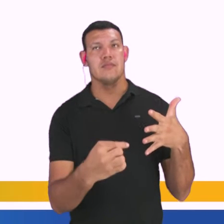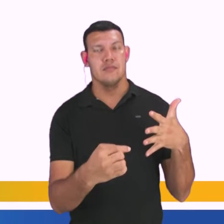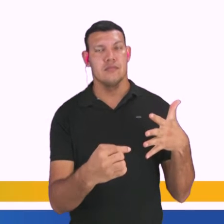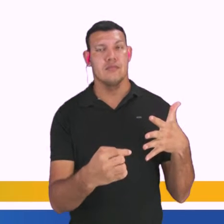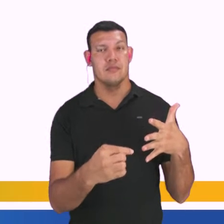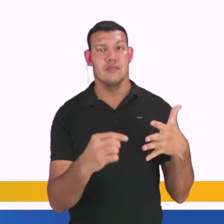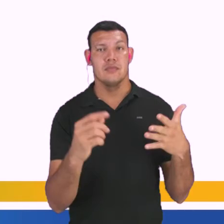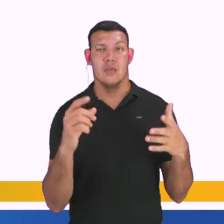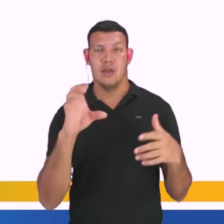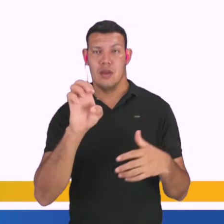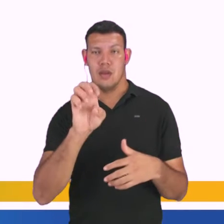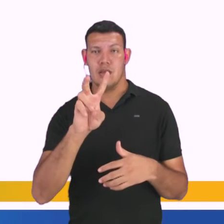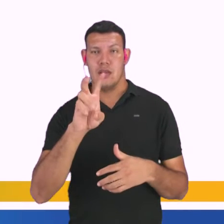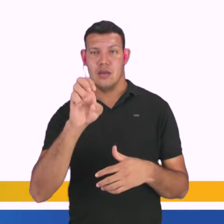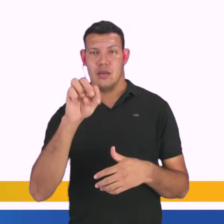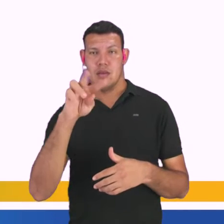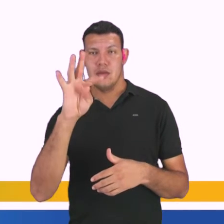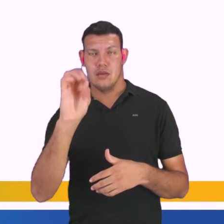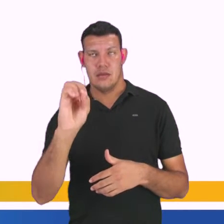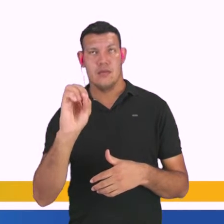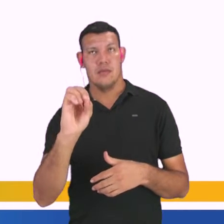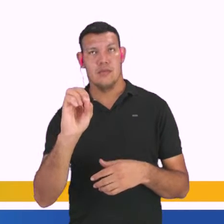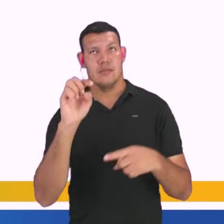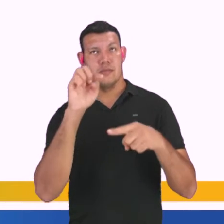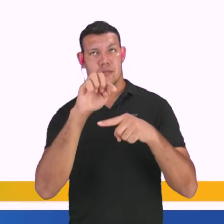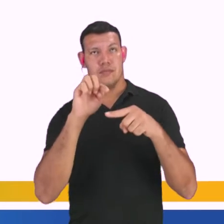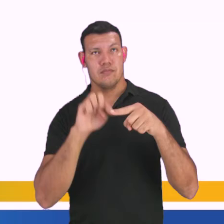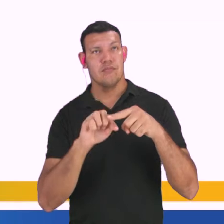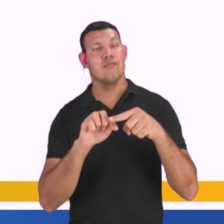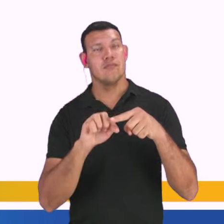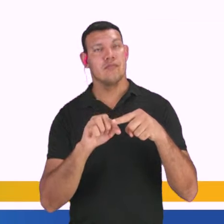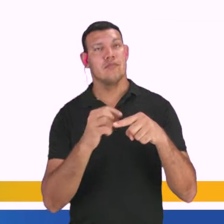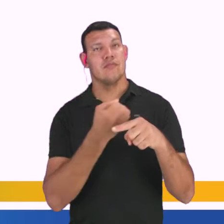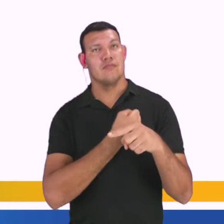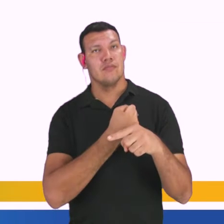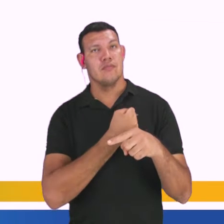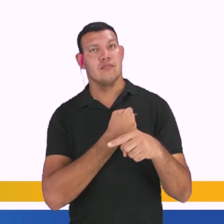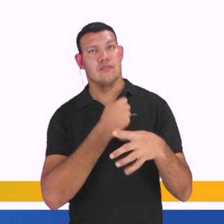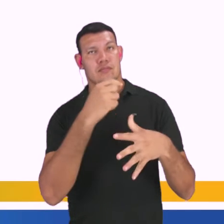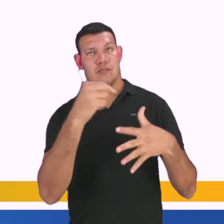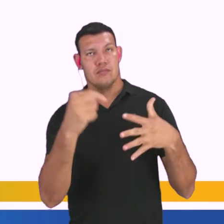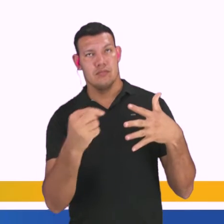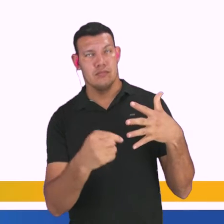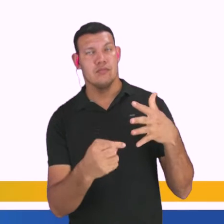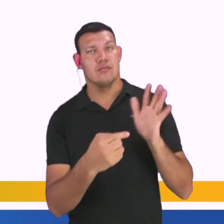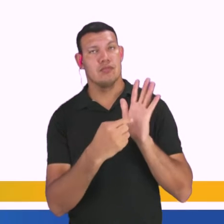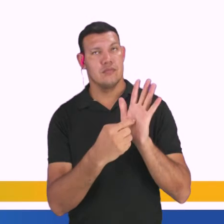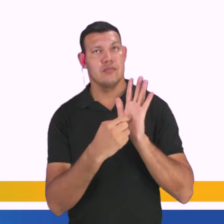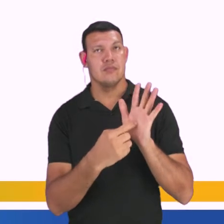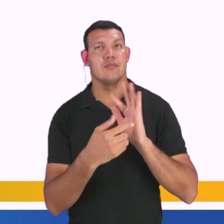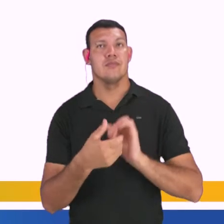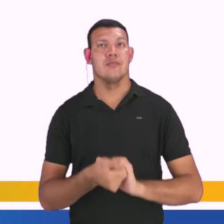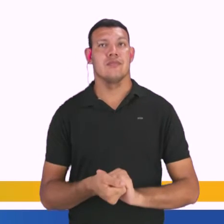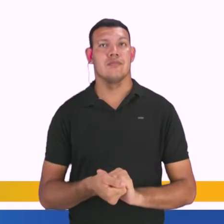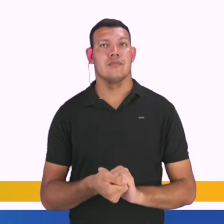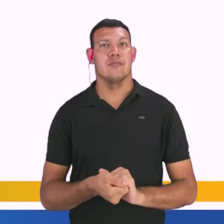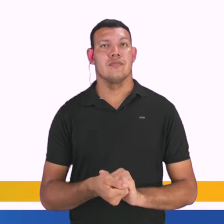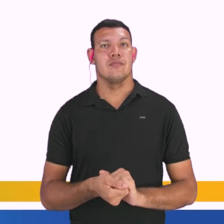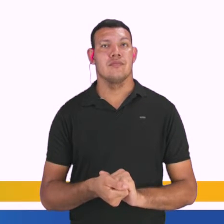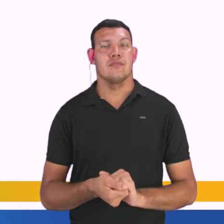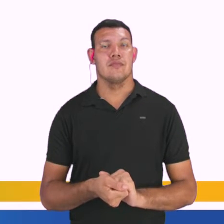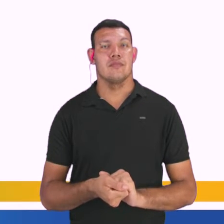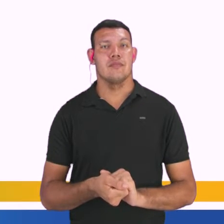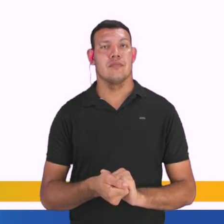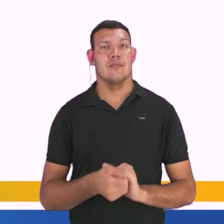do evento dividido pelo número de elementos do espaço amostral a que ele pertence e aí nós temos a